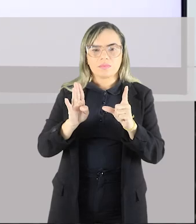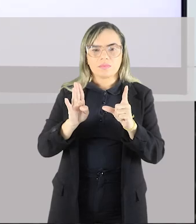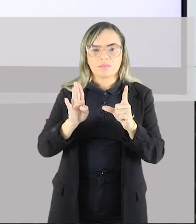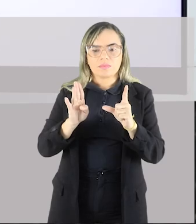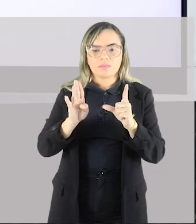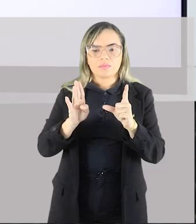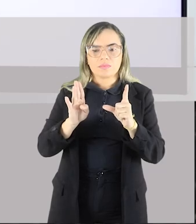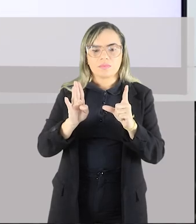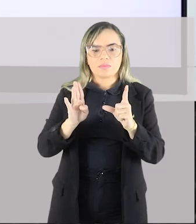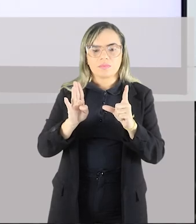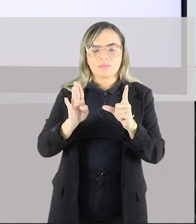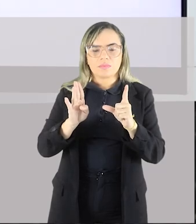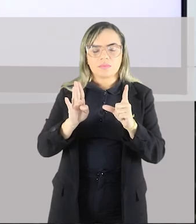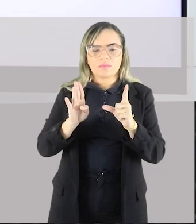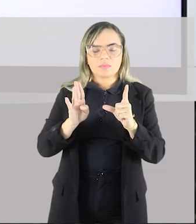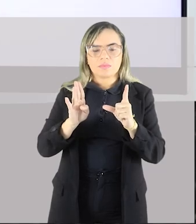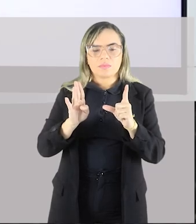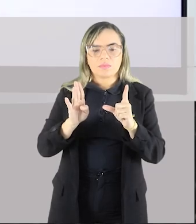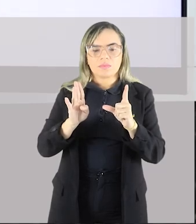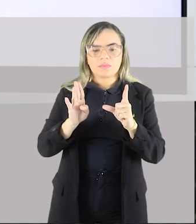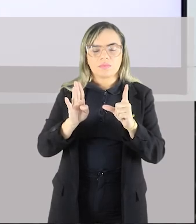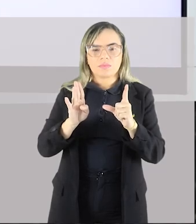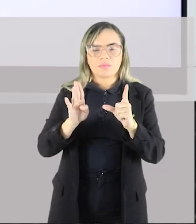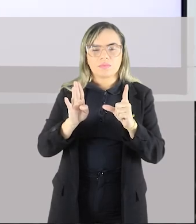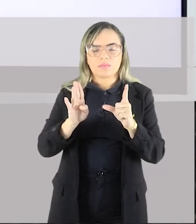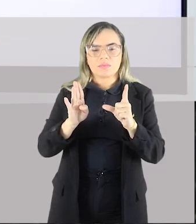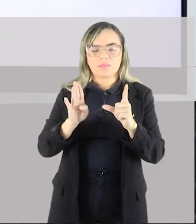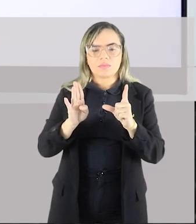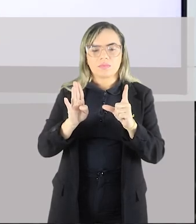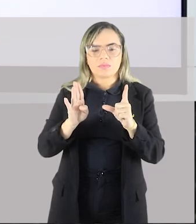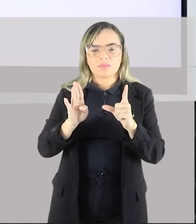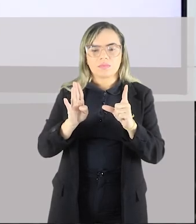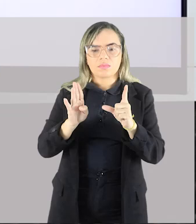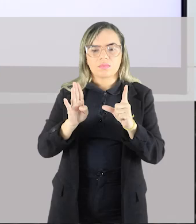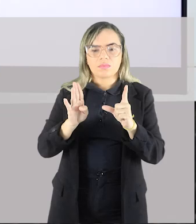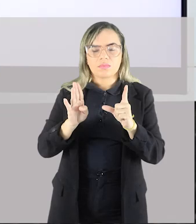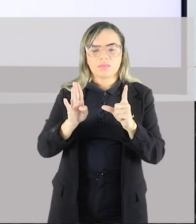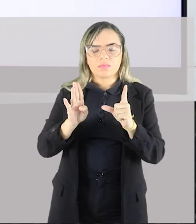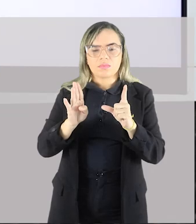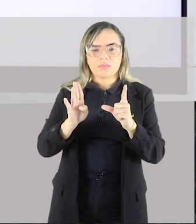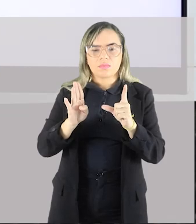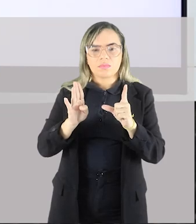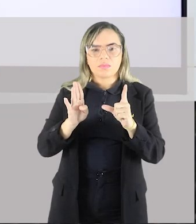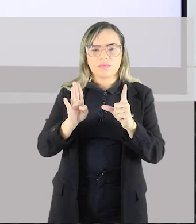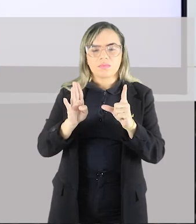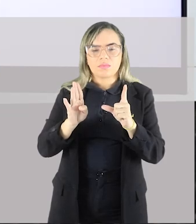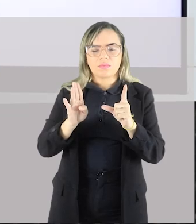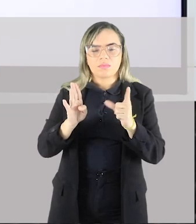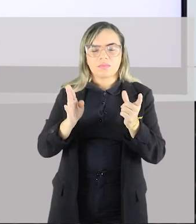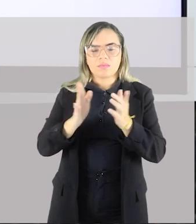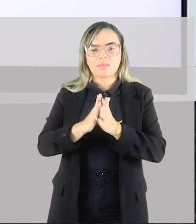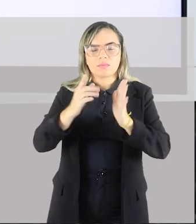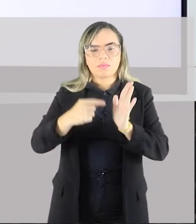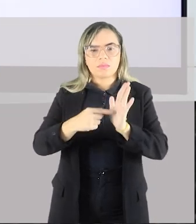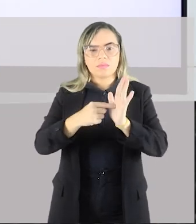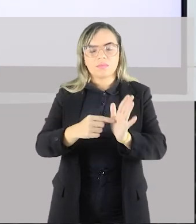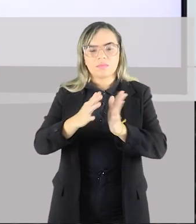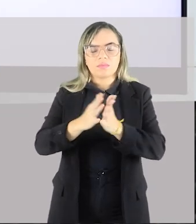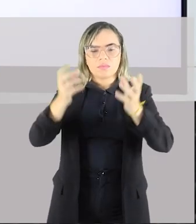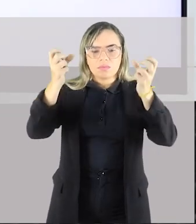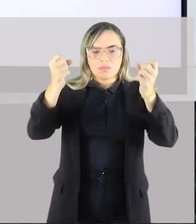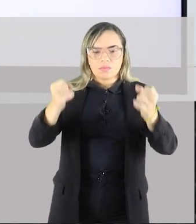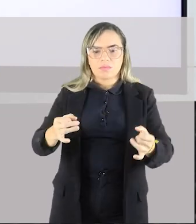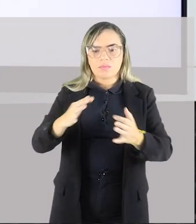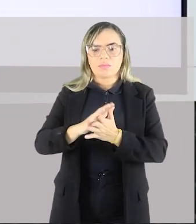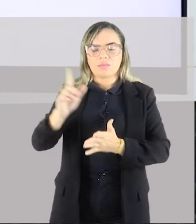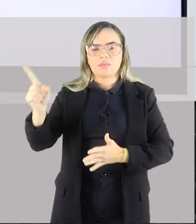e o complexo enzimático responsável pela síntese de ATP, tá? Aí ele coloca, né, pra gente que a